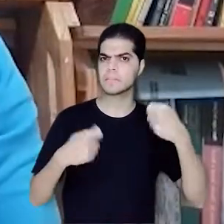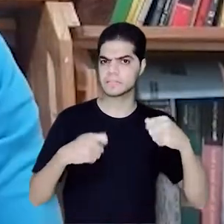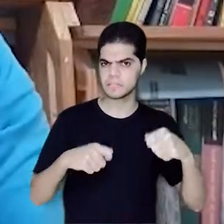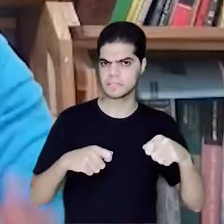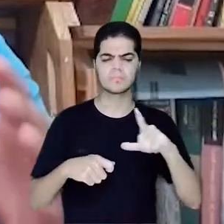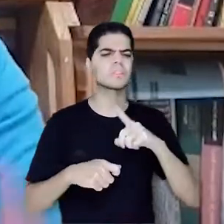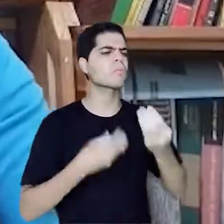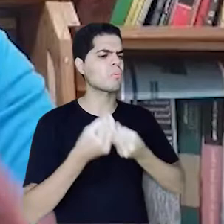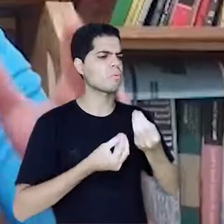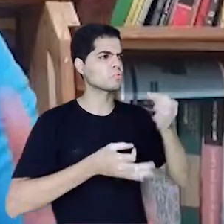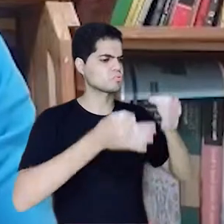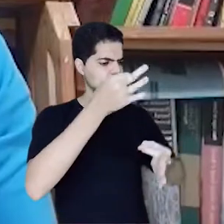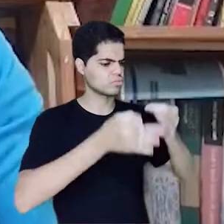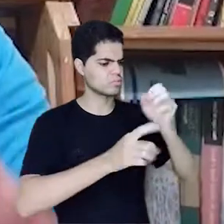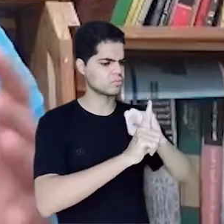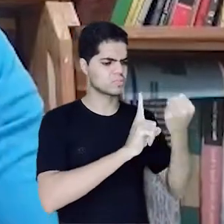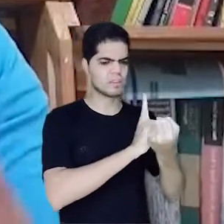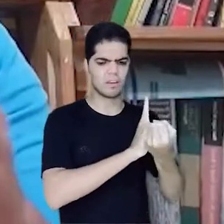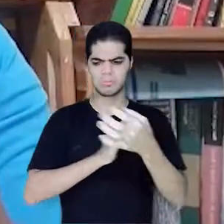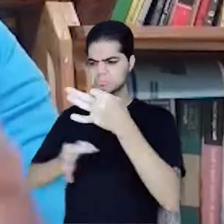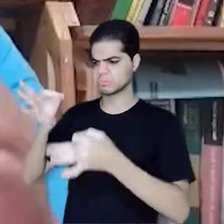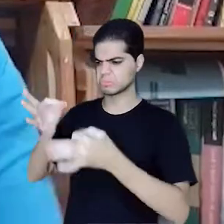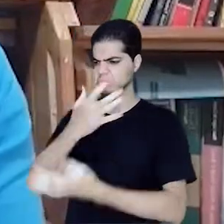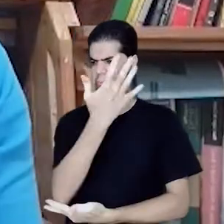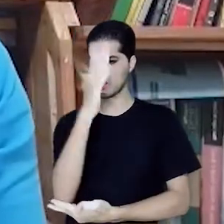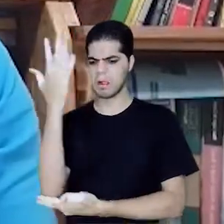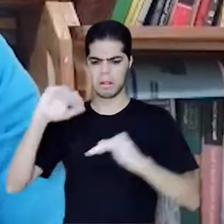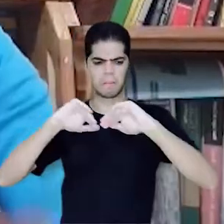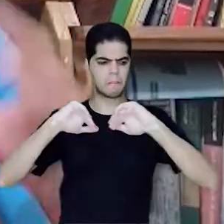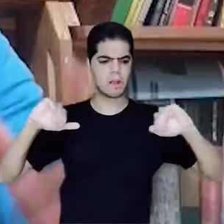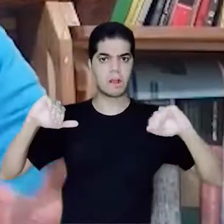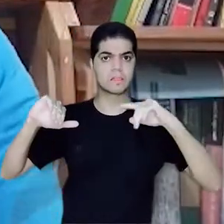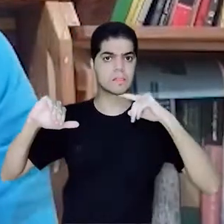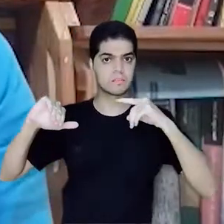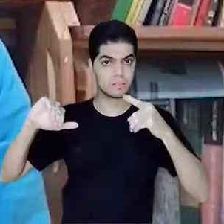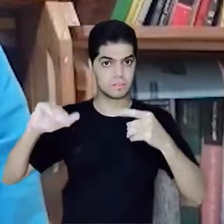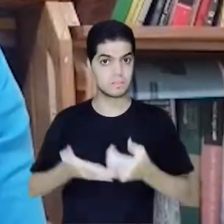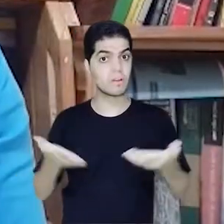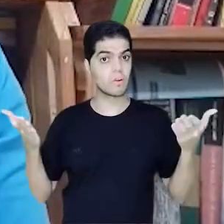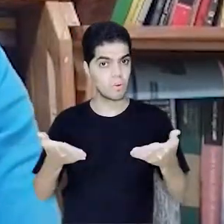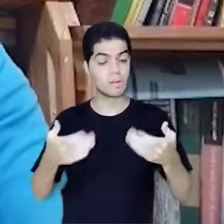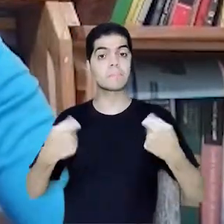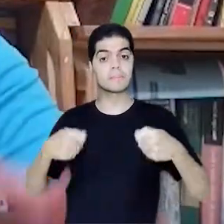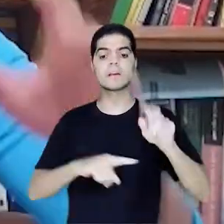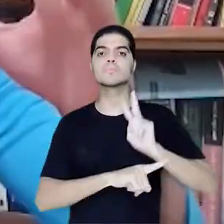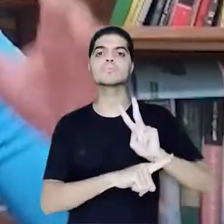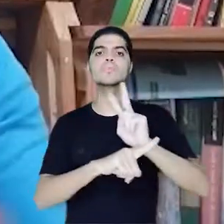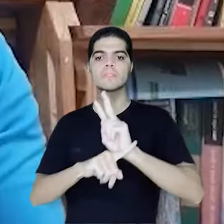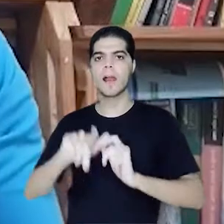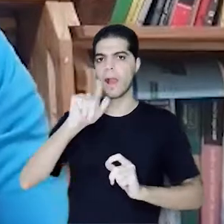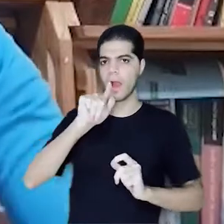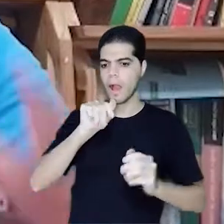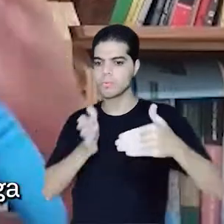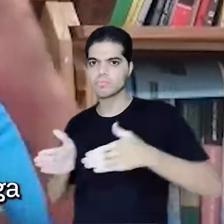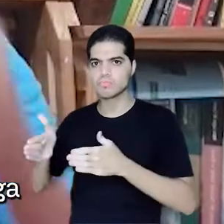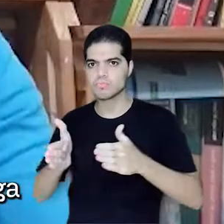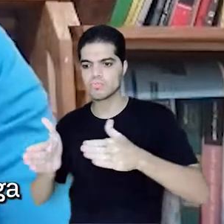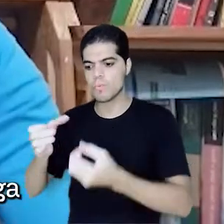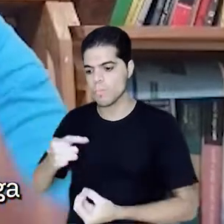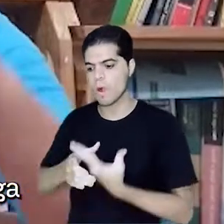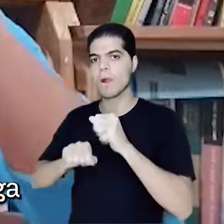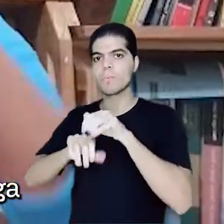não existe justiça social sem justiça ambiental. Nesse sentido, nós temos que defender as nossas águas